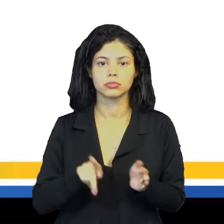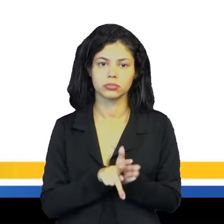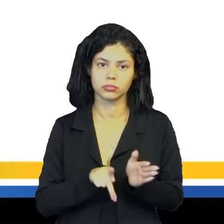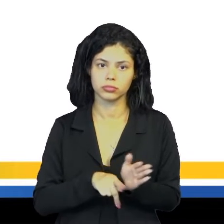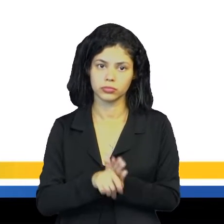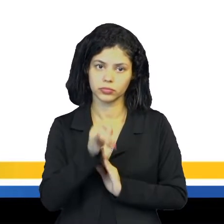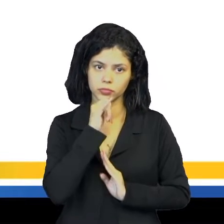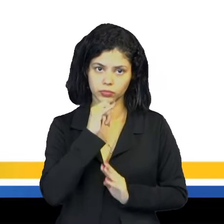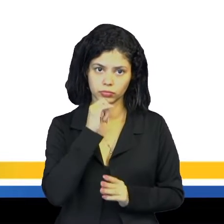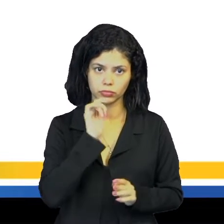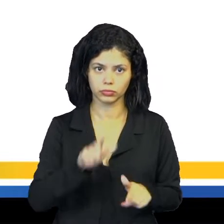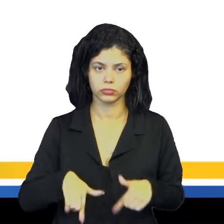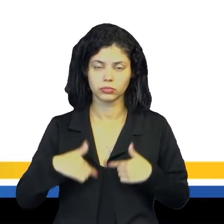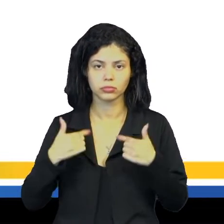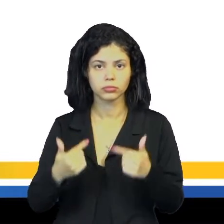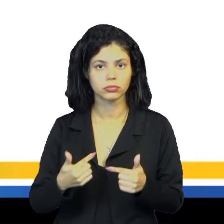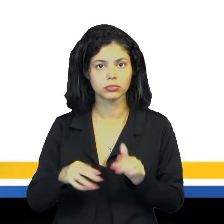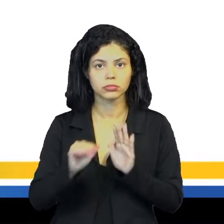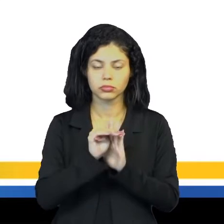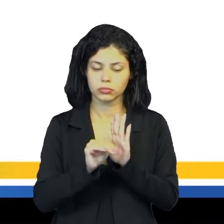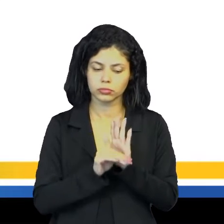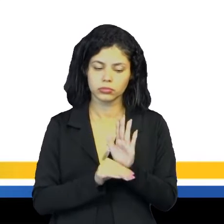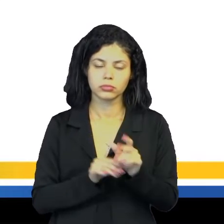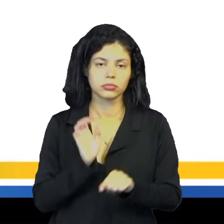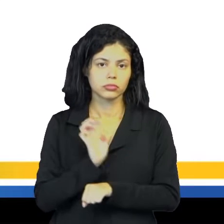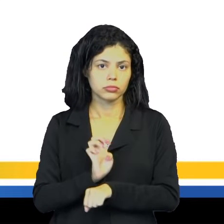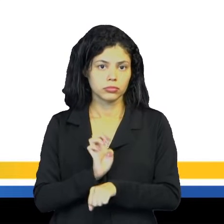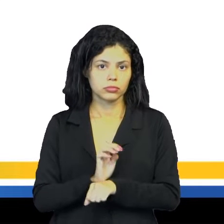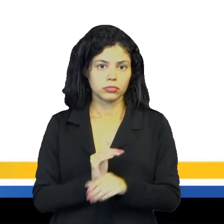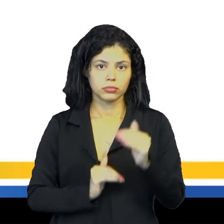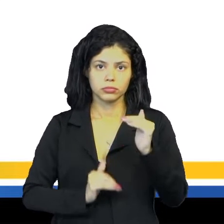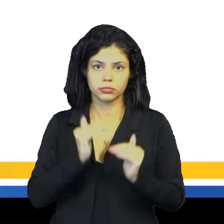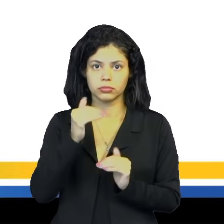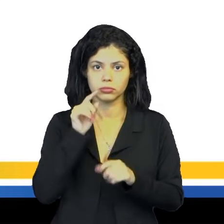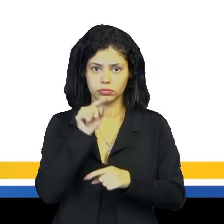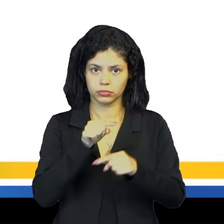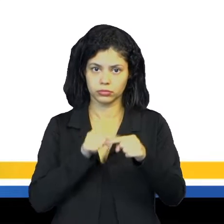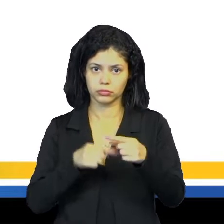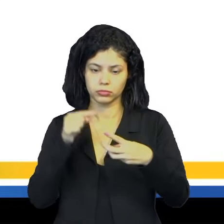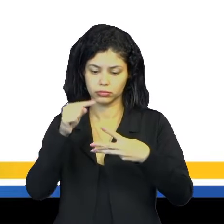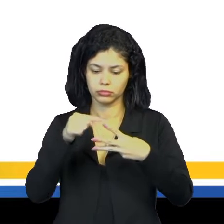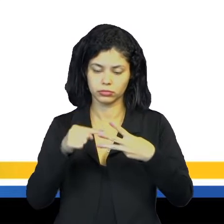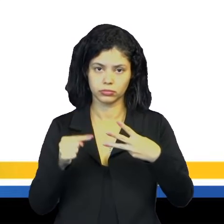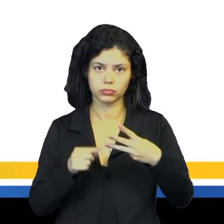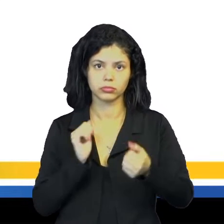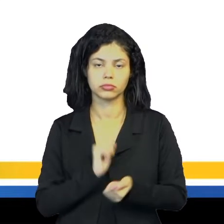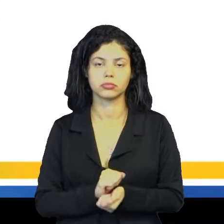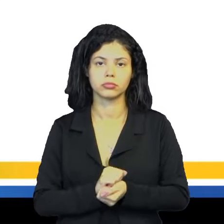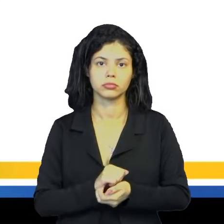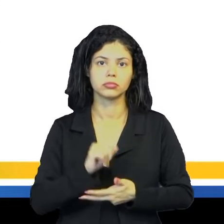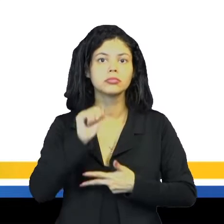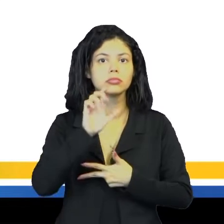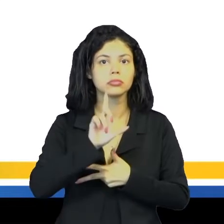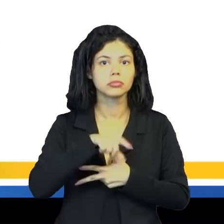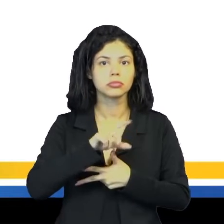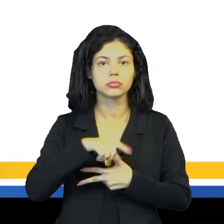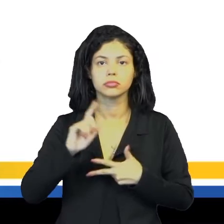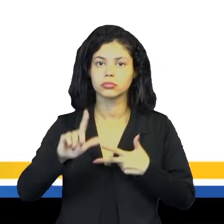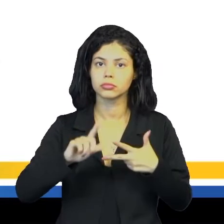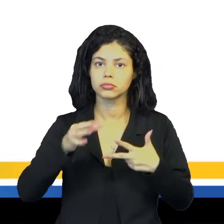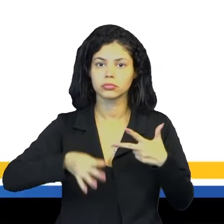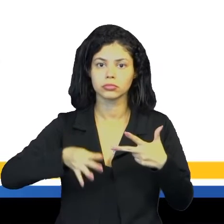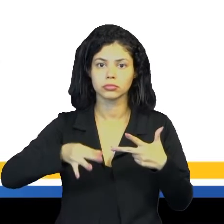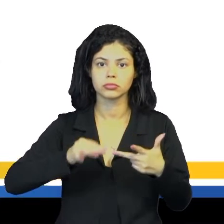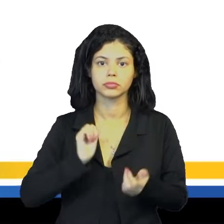Montesquieu, por exemplo, né, defendia um modelo de Estado onde o governo estaria dividido em 3 poderes, que seriam o legislativo, executivo e